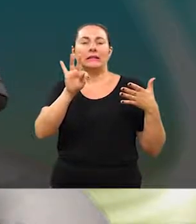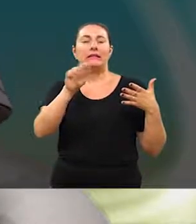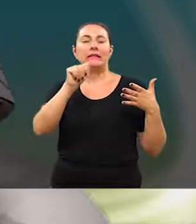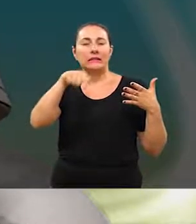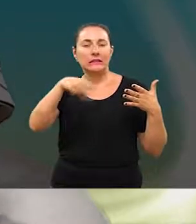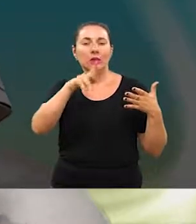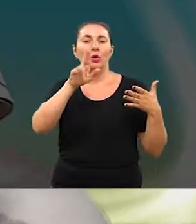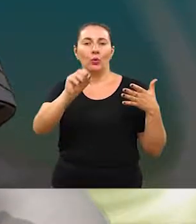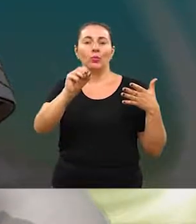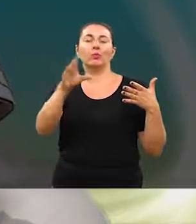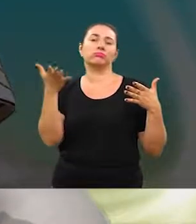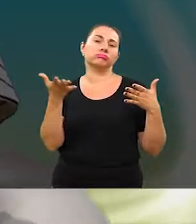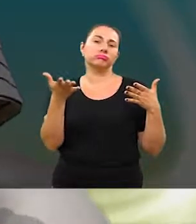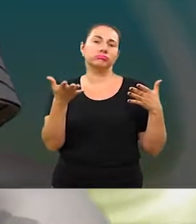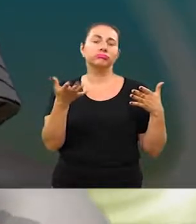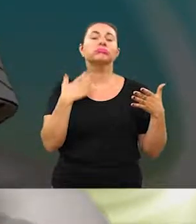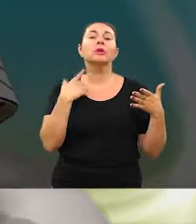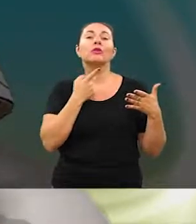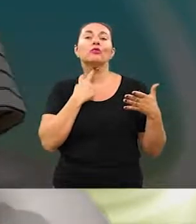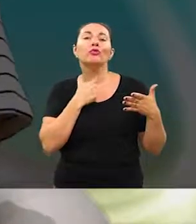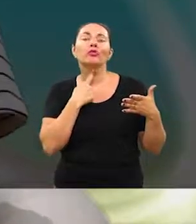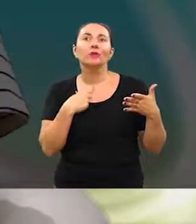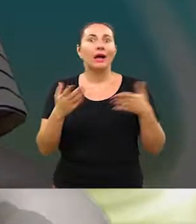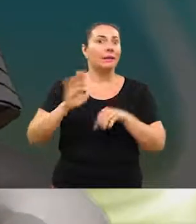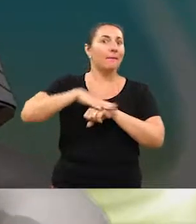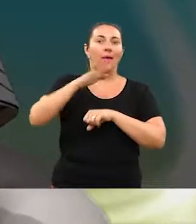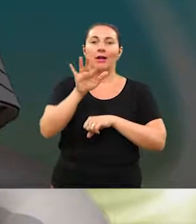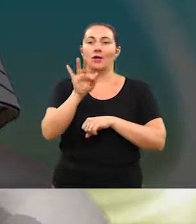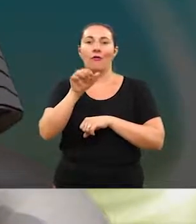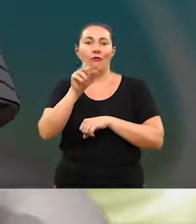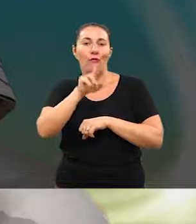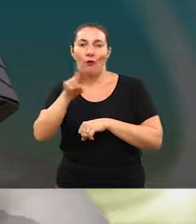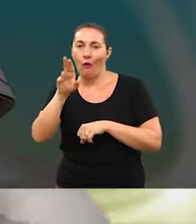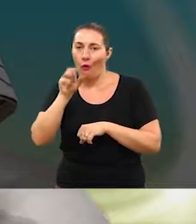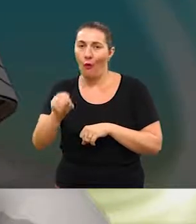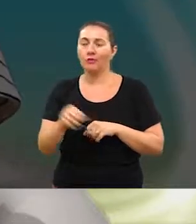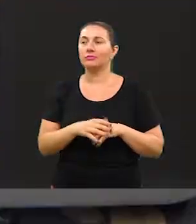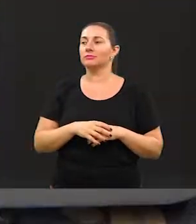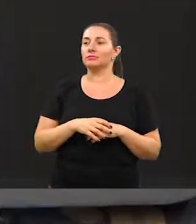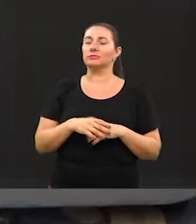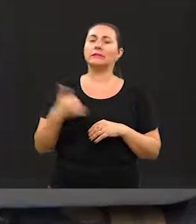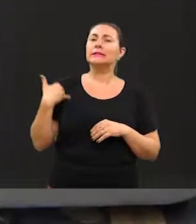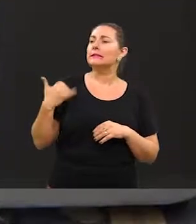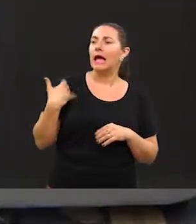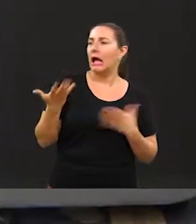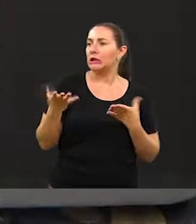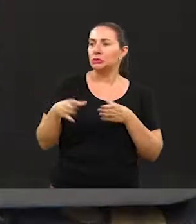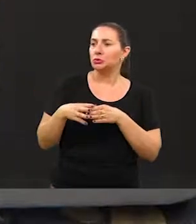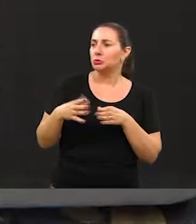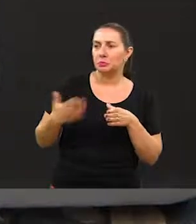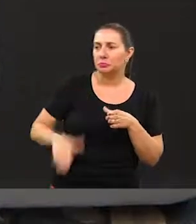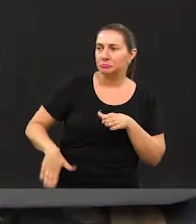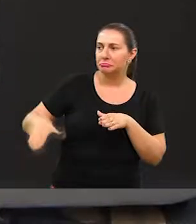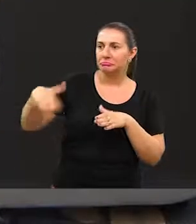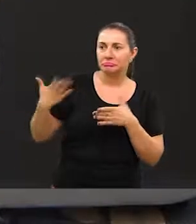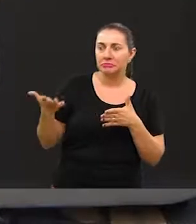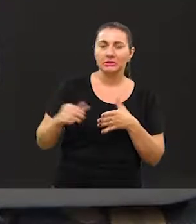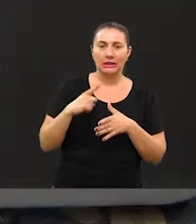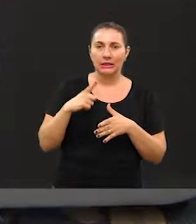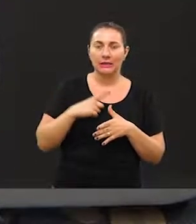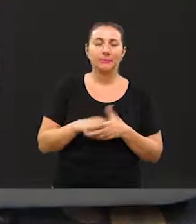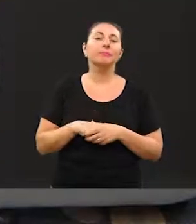muito da turma e do que eles pedem. Geralmente, eles gostam muito de dançar forró. As pessoas adoram dançar forró. Eu sou uma faixa etária, assim, da turma. Desde